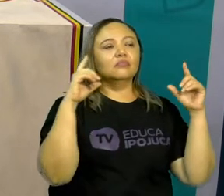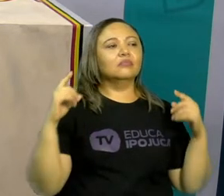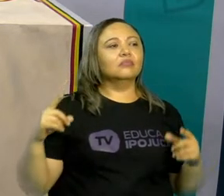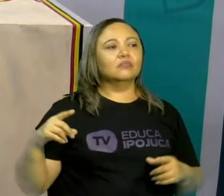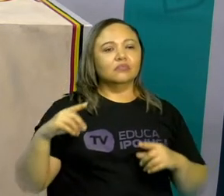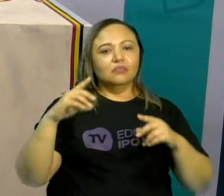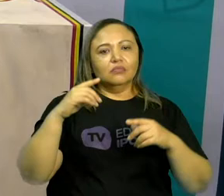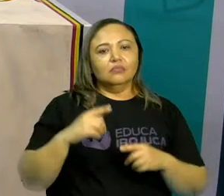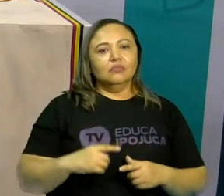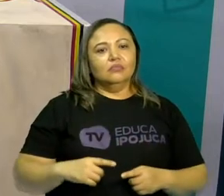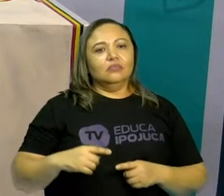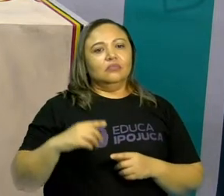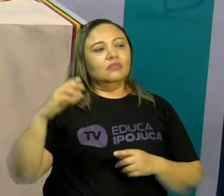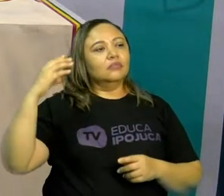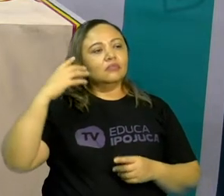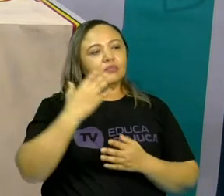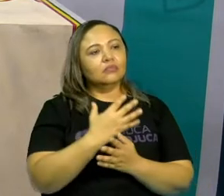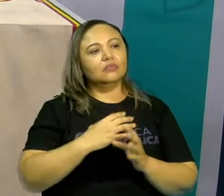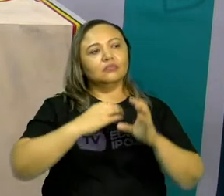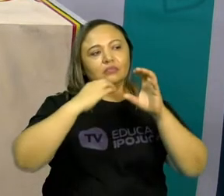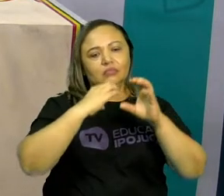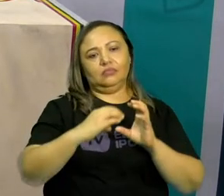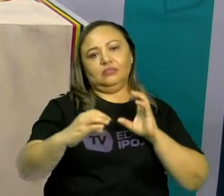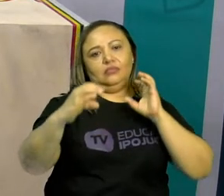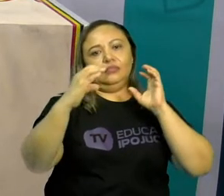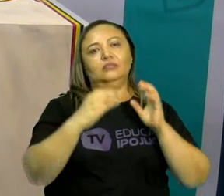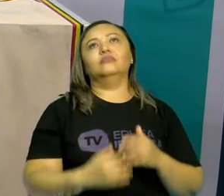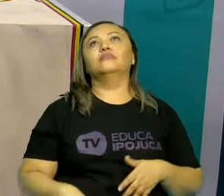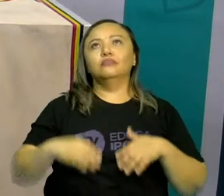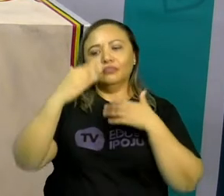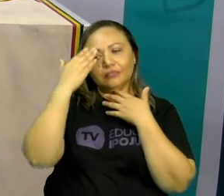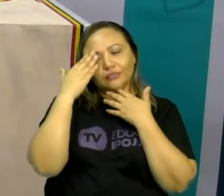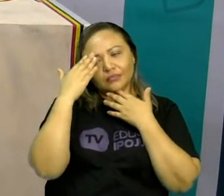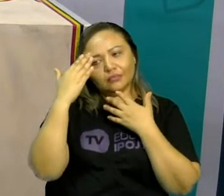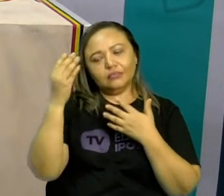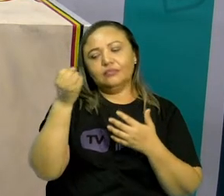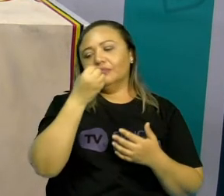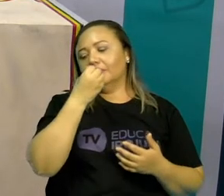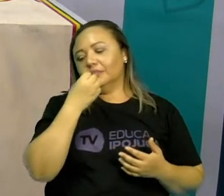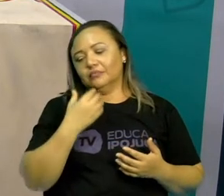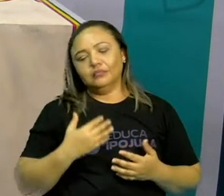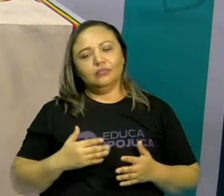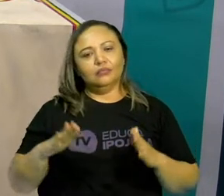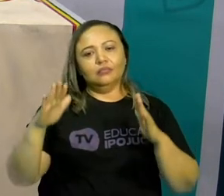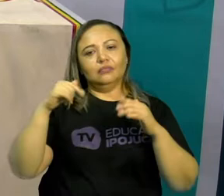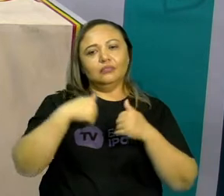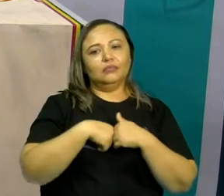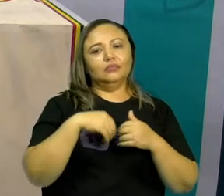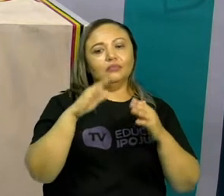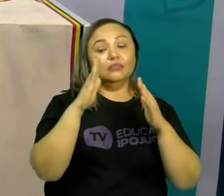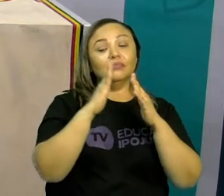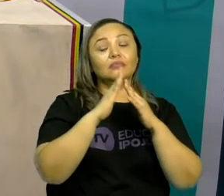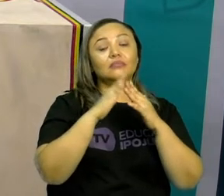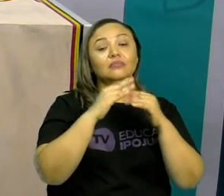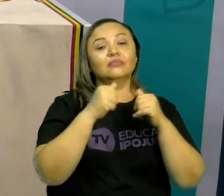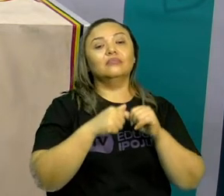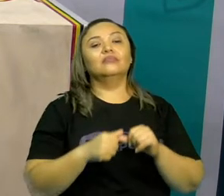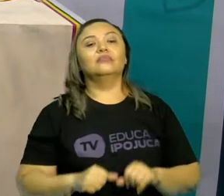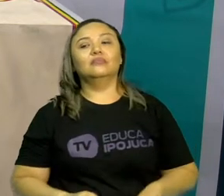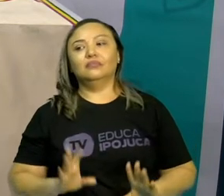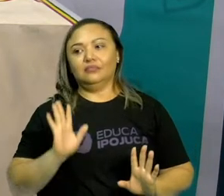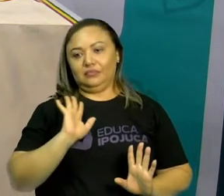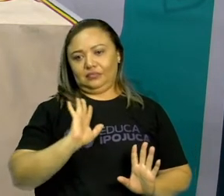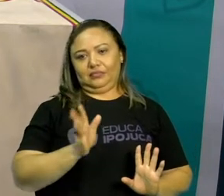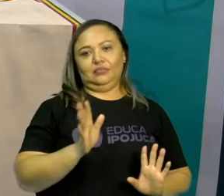visse Ai como é bom estou agradecido já estou em casa mas vou comer a minha